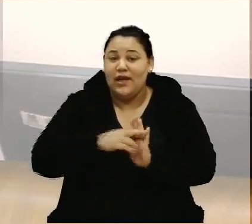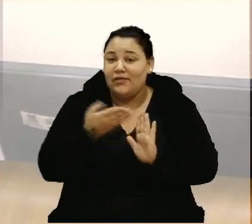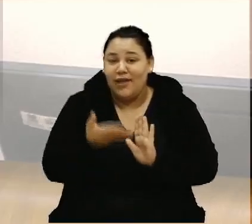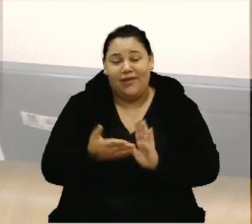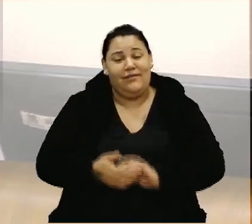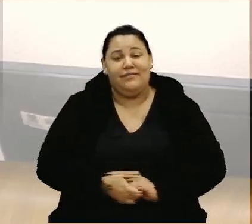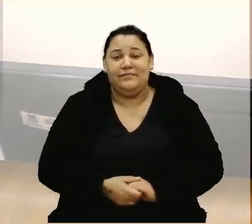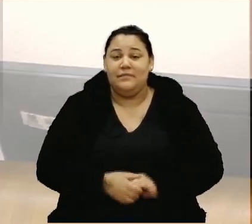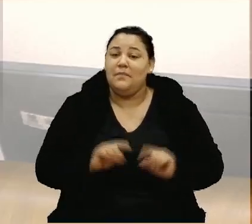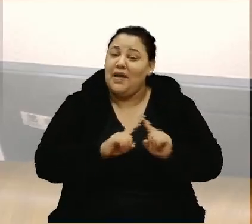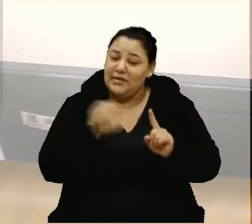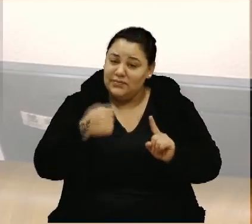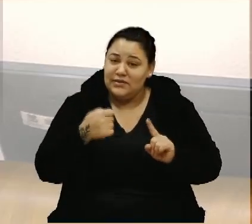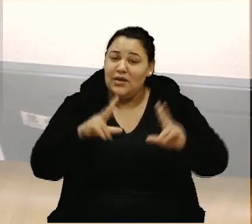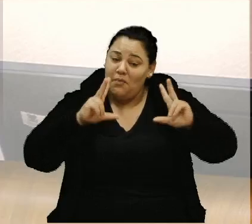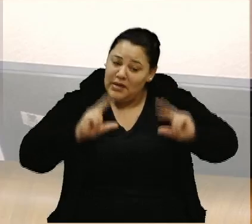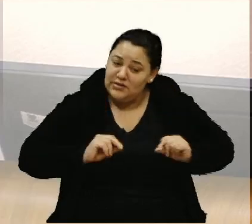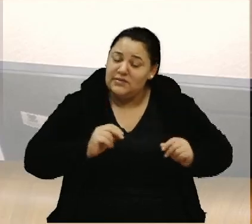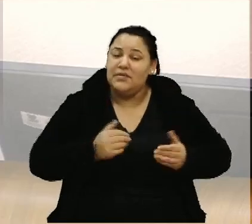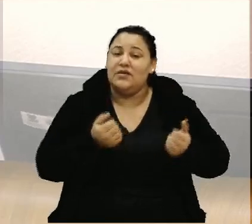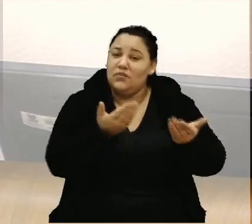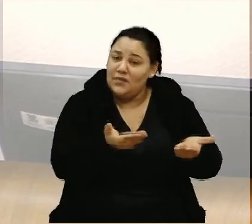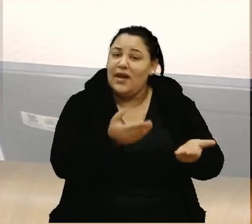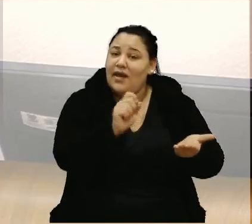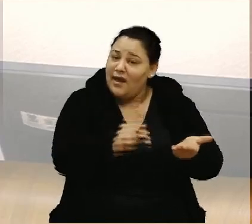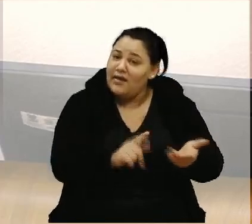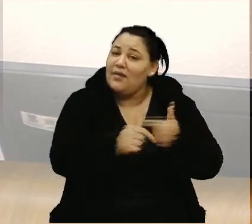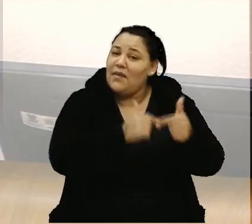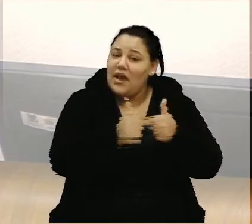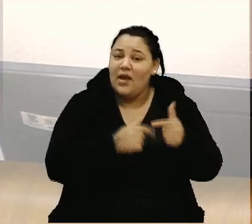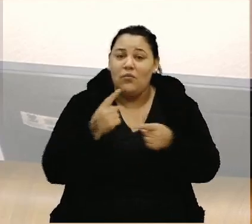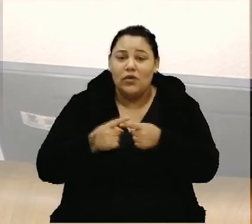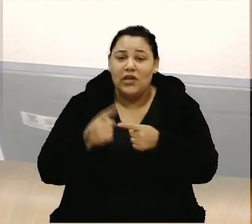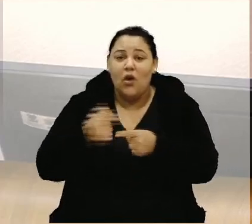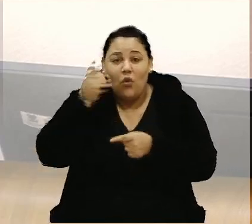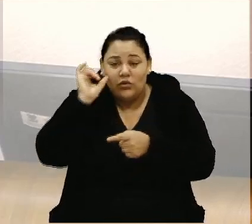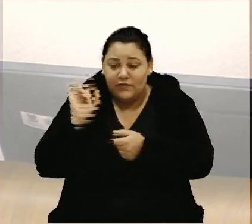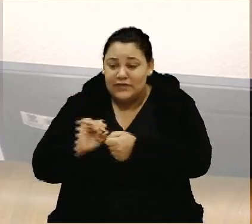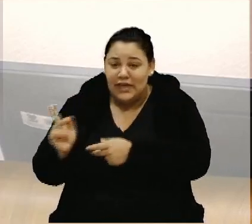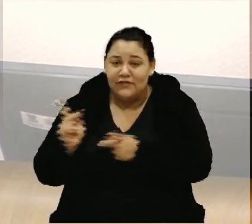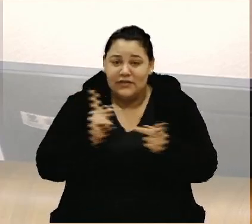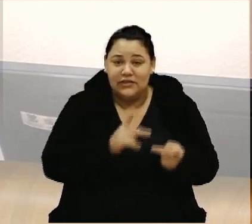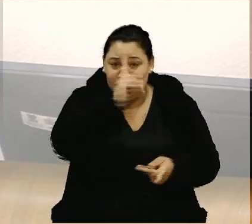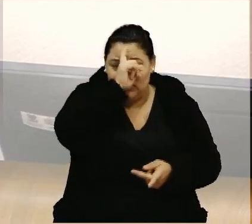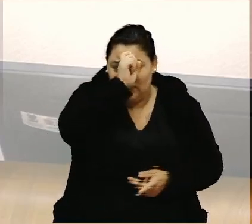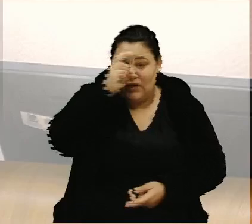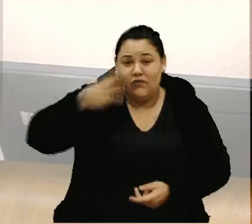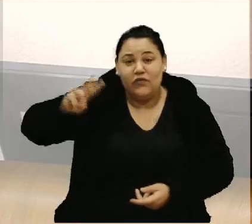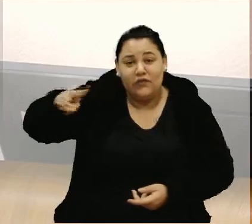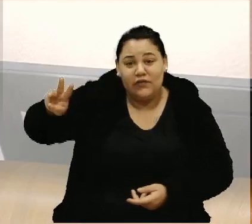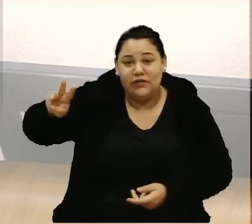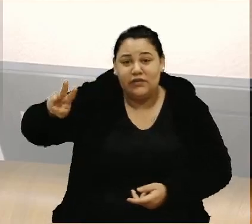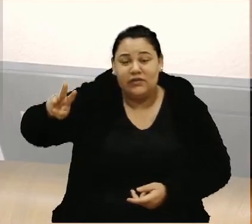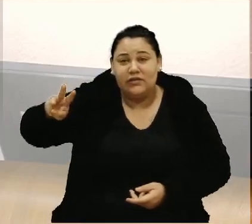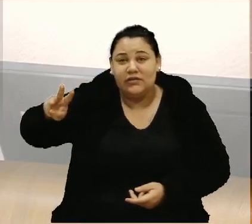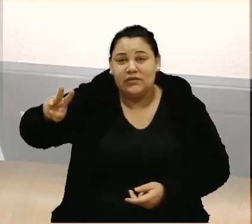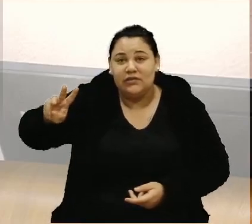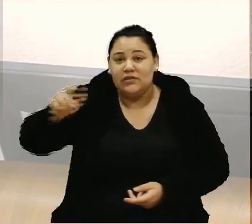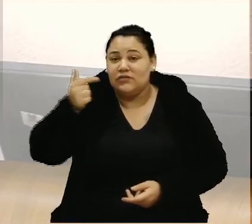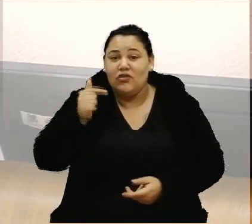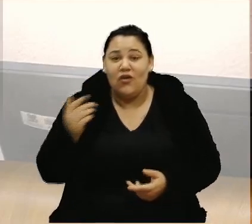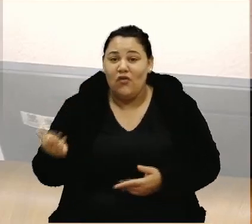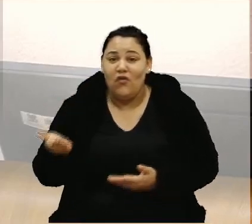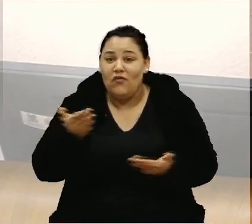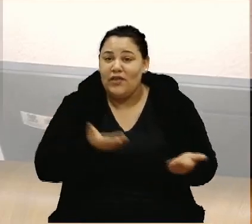dar os créditos para que eles estão trabalhando. Porque ontem foram fazer a visita lá no Hospital Vervi, nem sequer foi convidado